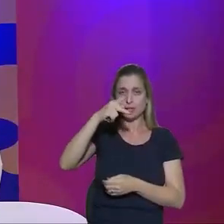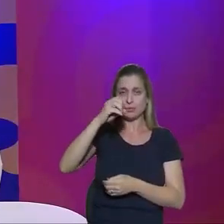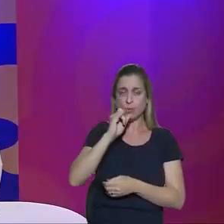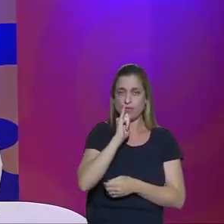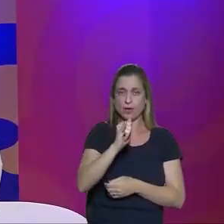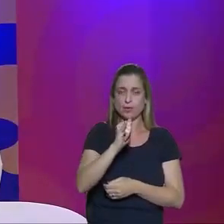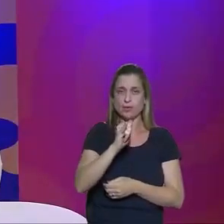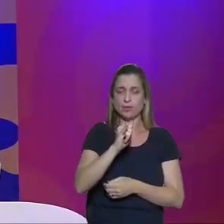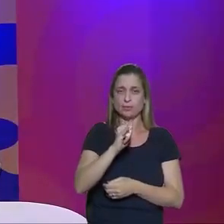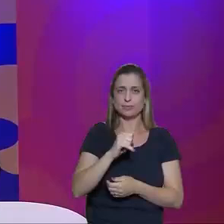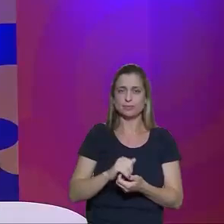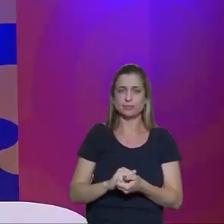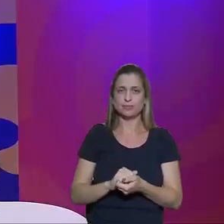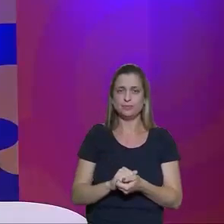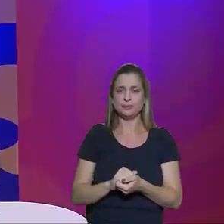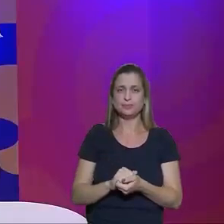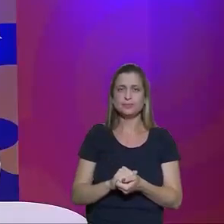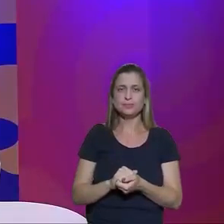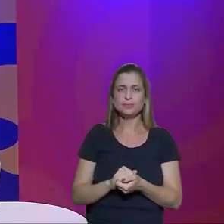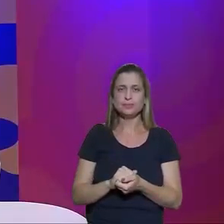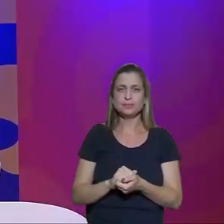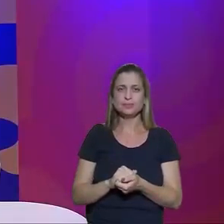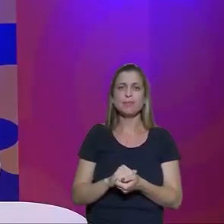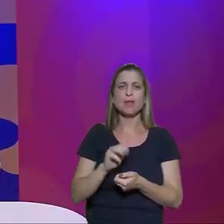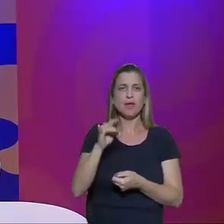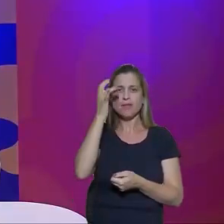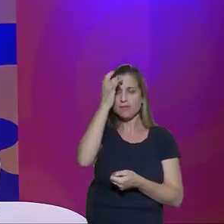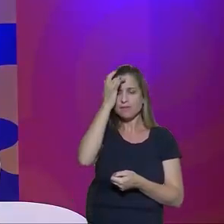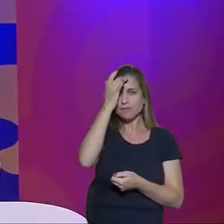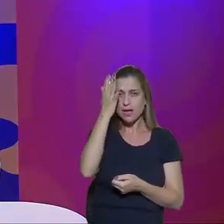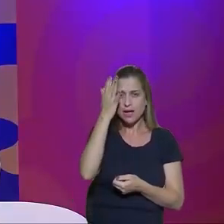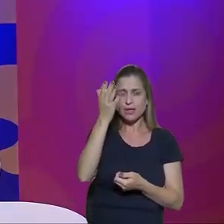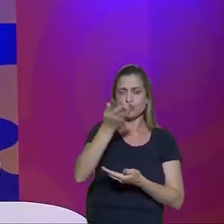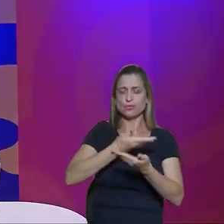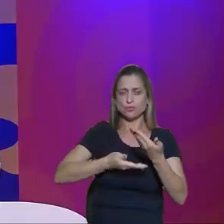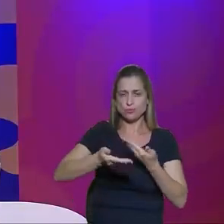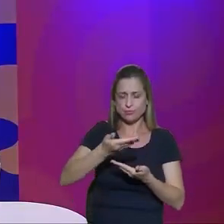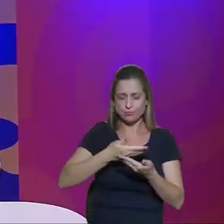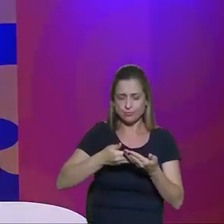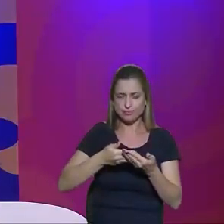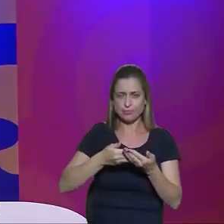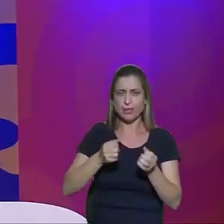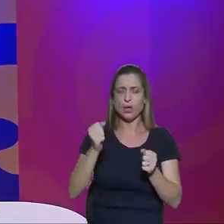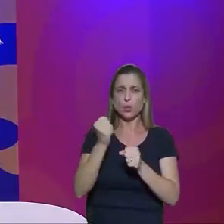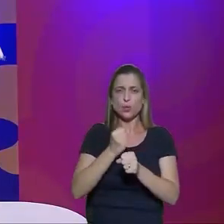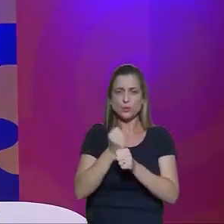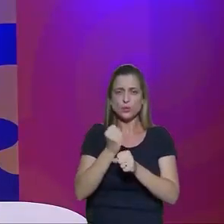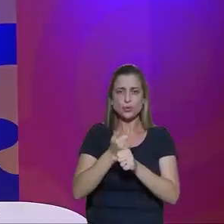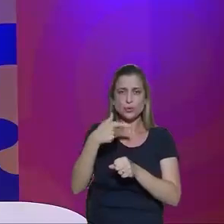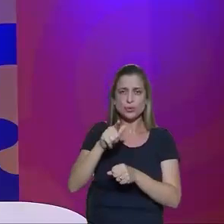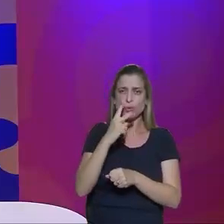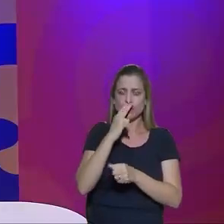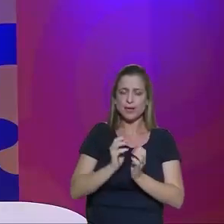dos Santos. É facilmente reparável, é facilmente reconstituível, tem proximidade com a superfície da